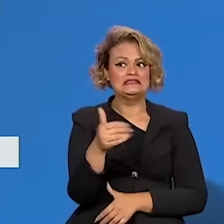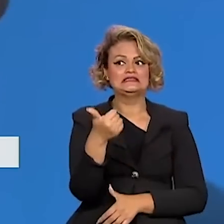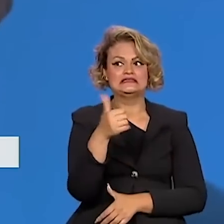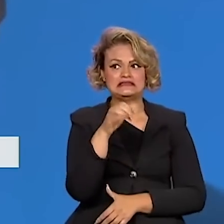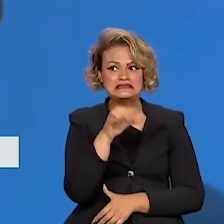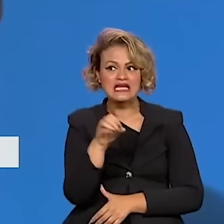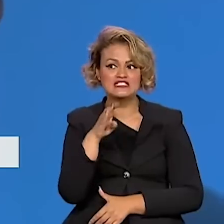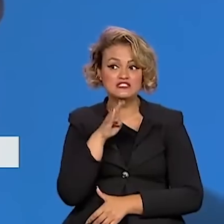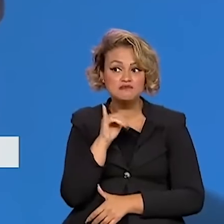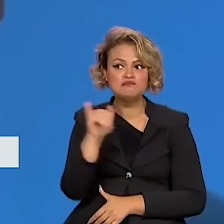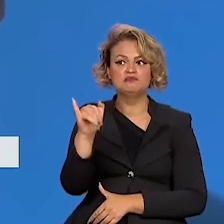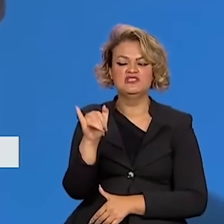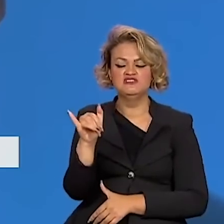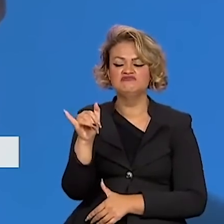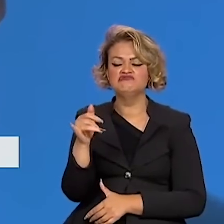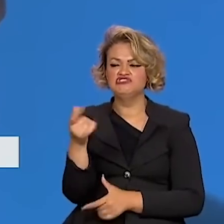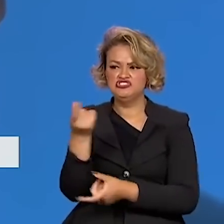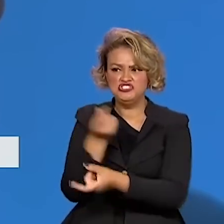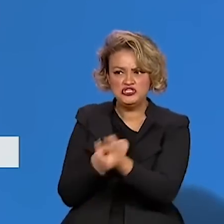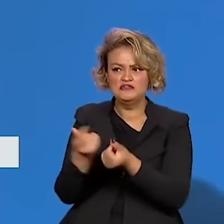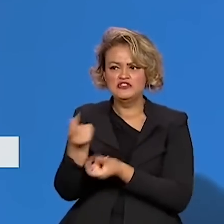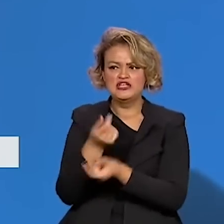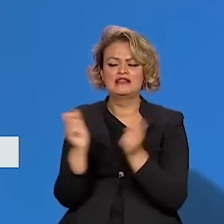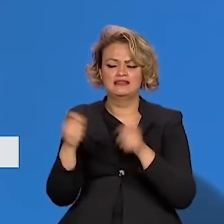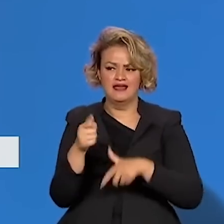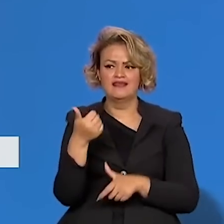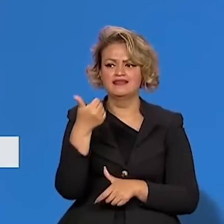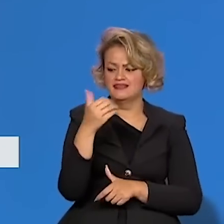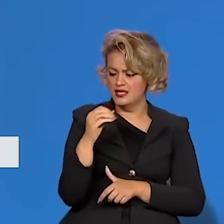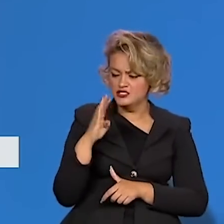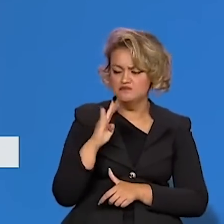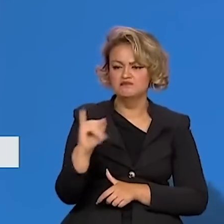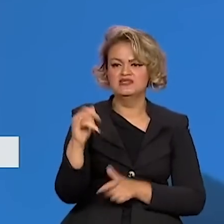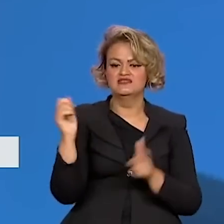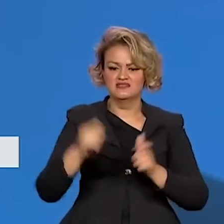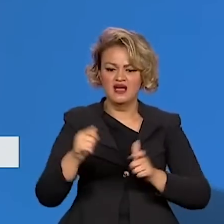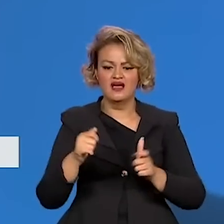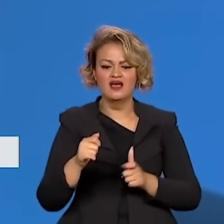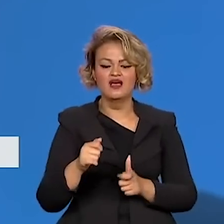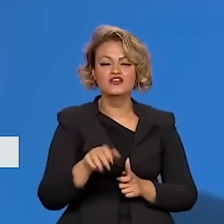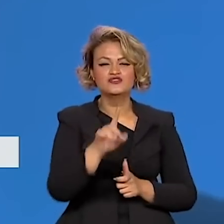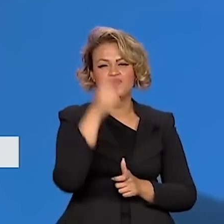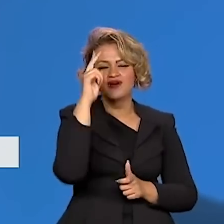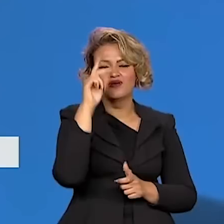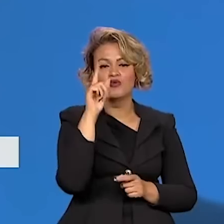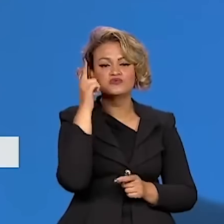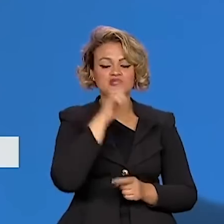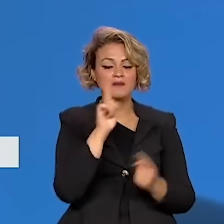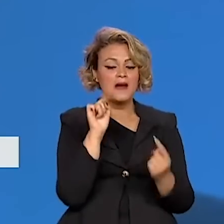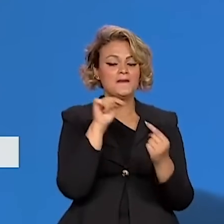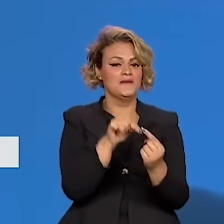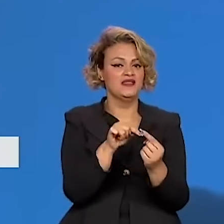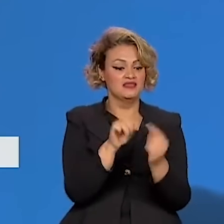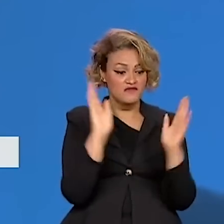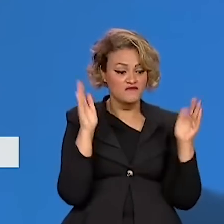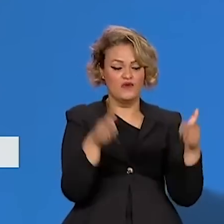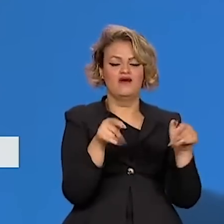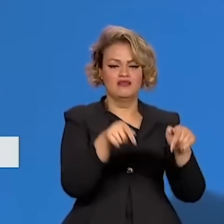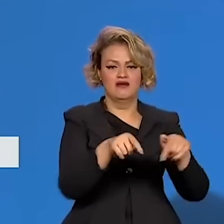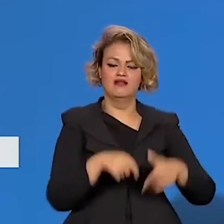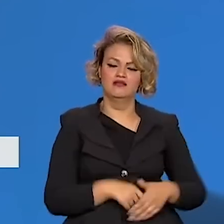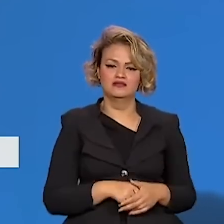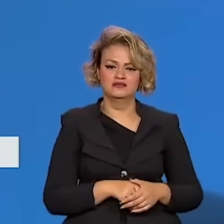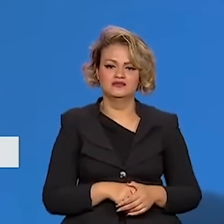bilhões de fluxo de comércio 10 milhões É só colocar uma meta estabelecer essa